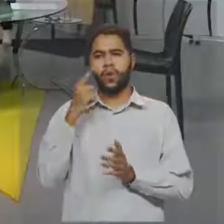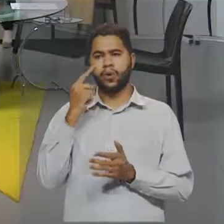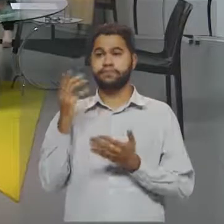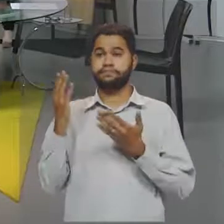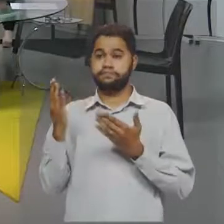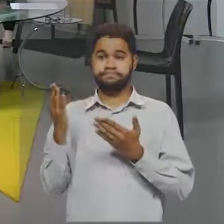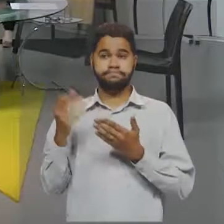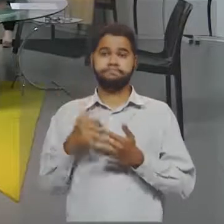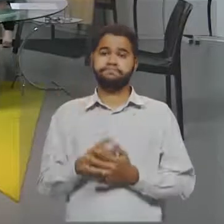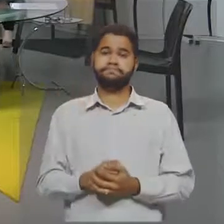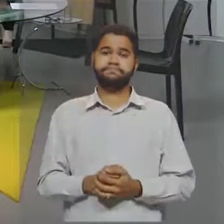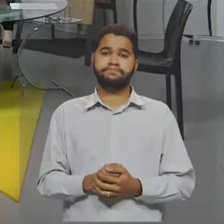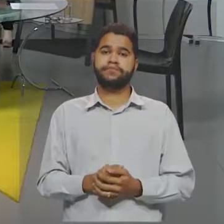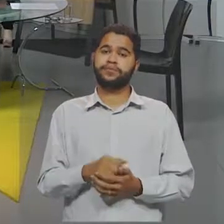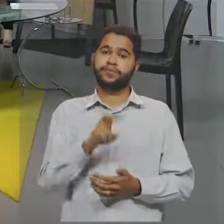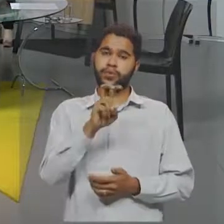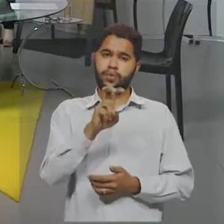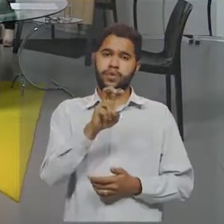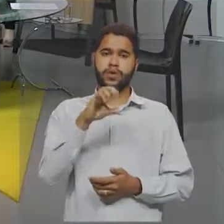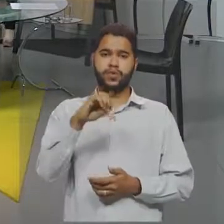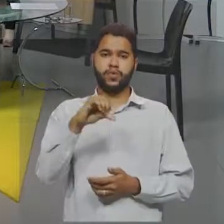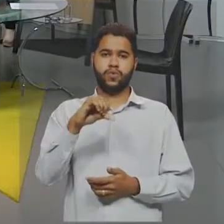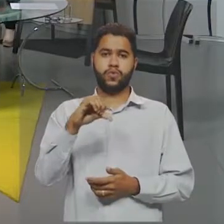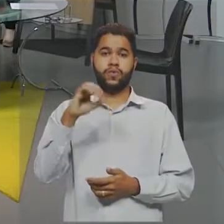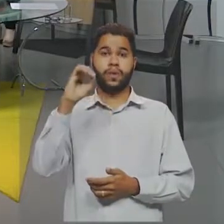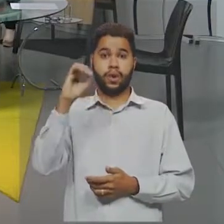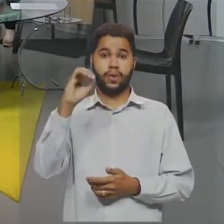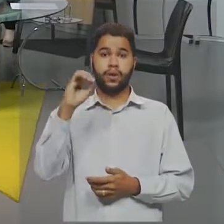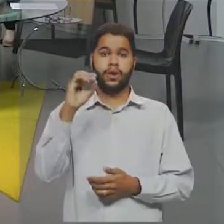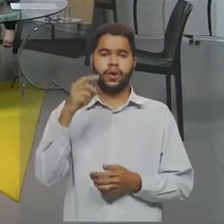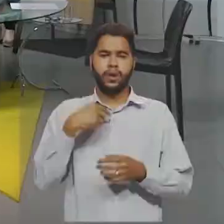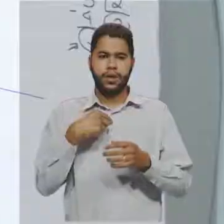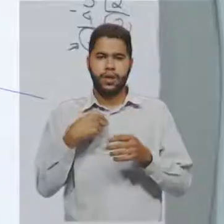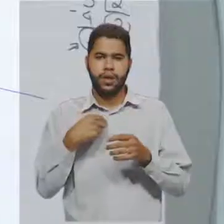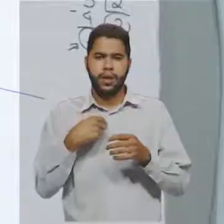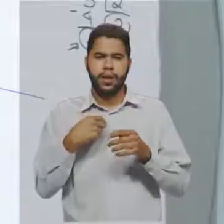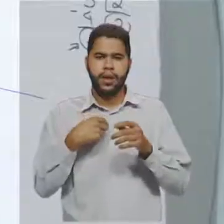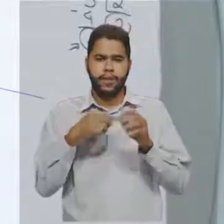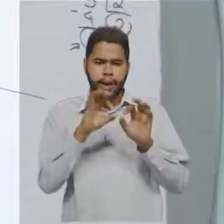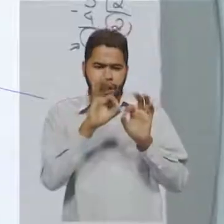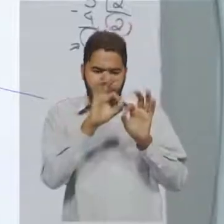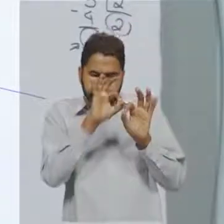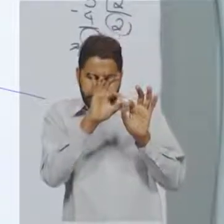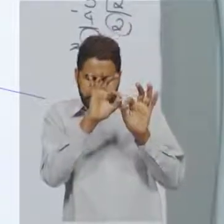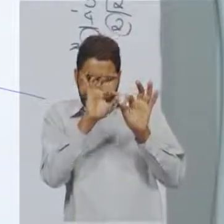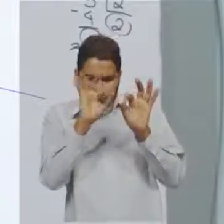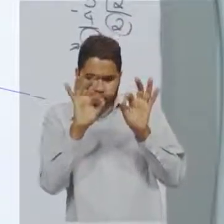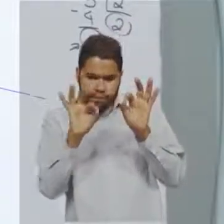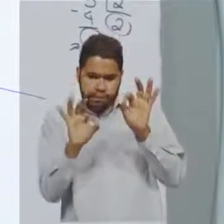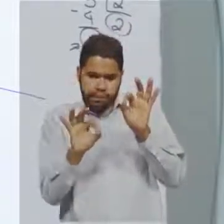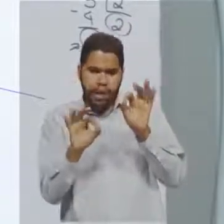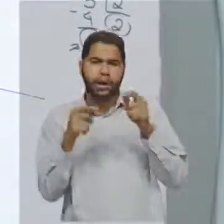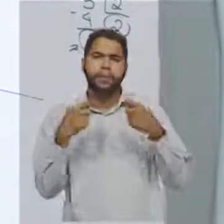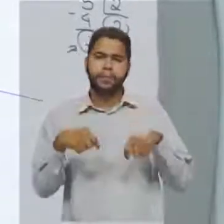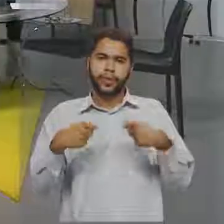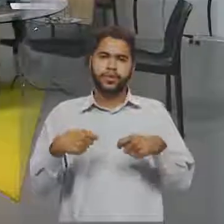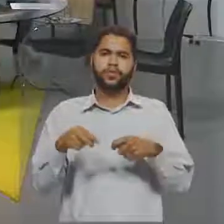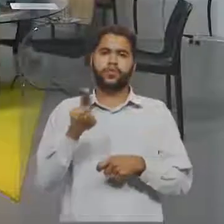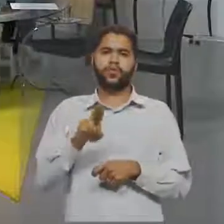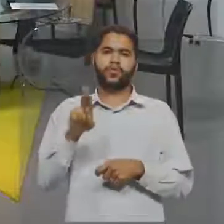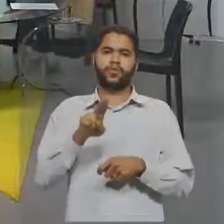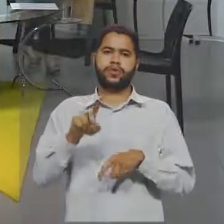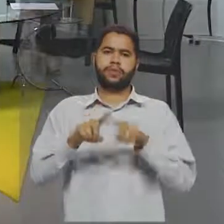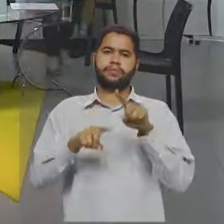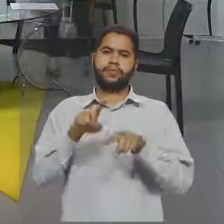faz 59 graus. Então, para medir o ângulo, eu preciso do transferidor, tá